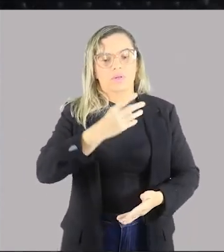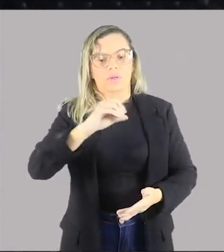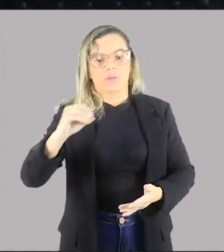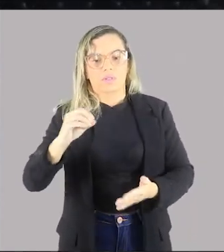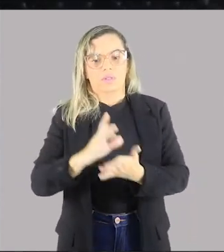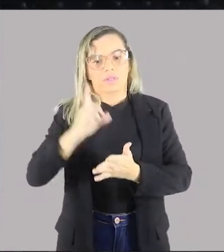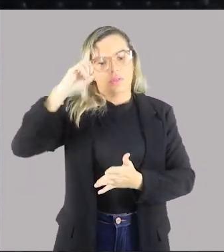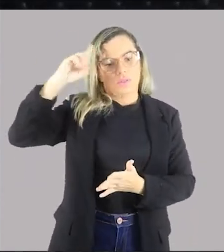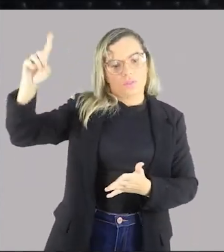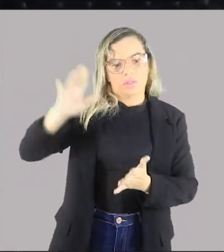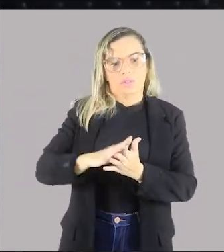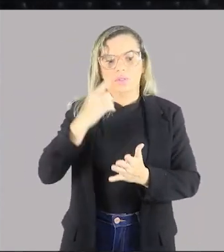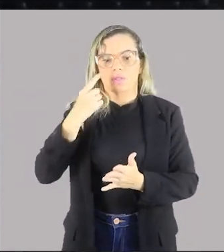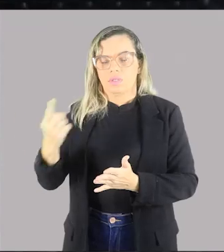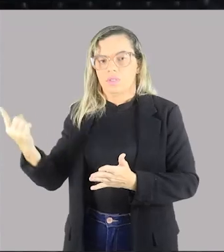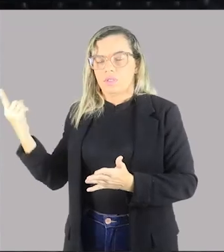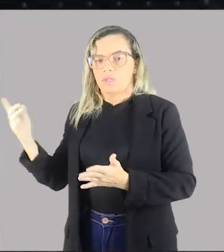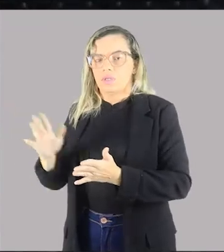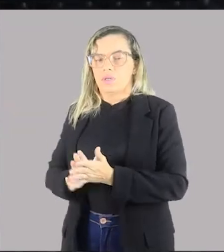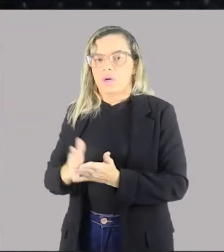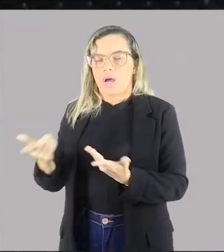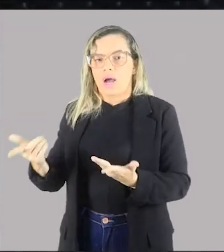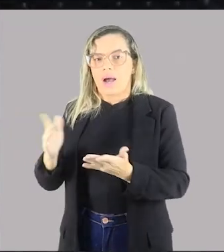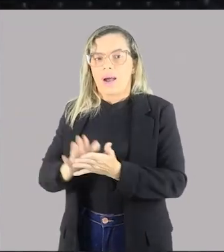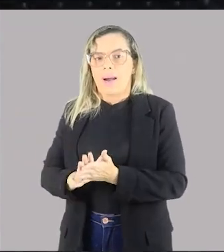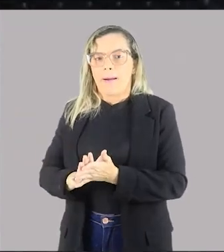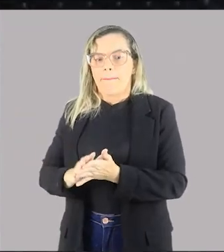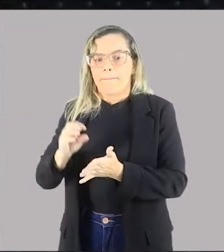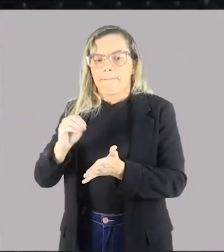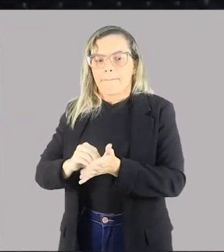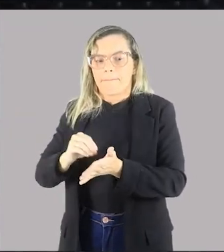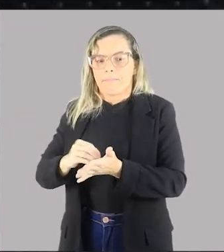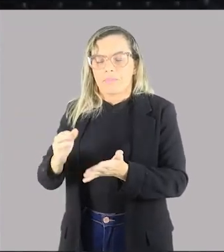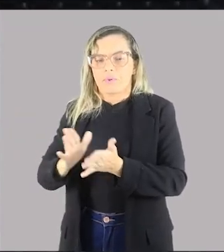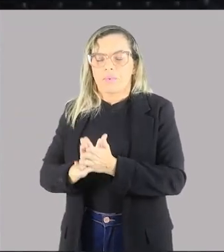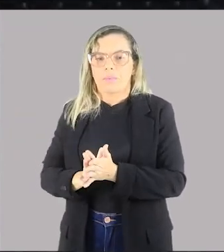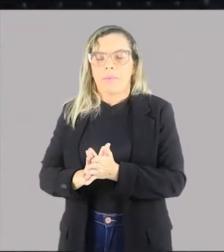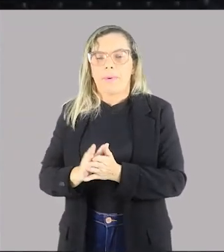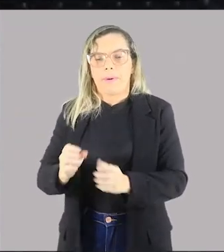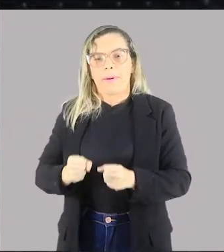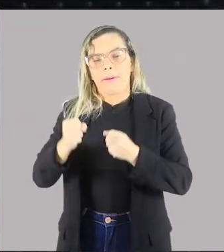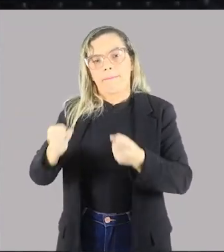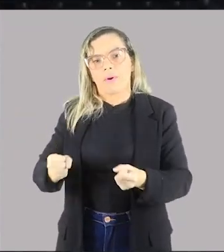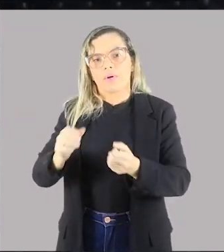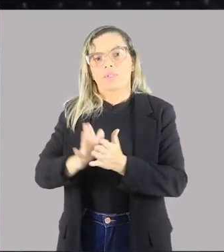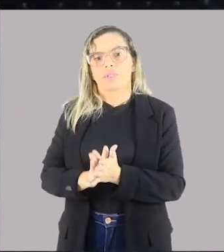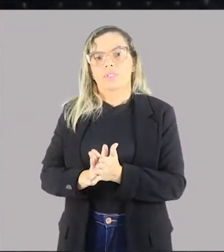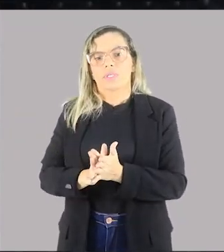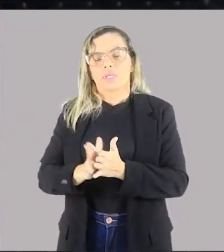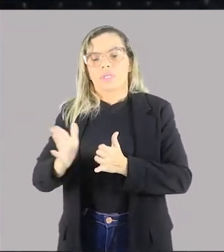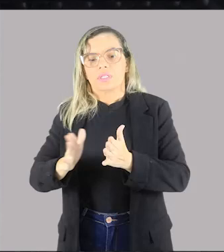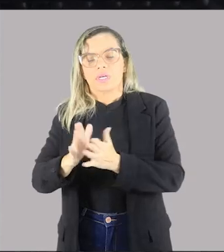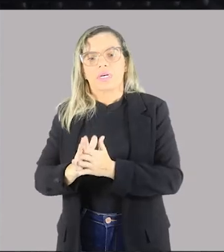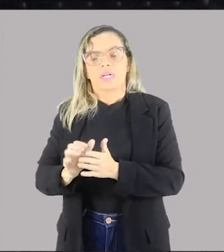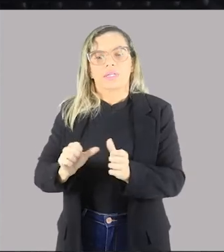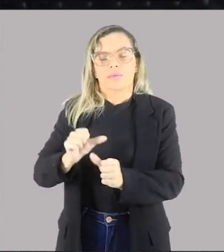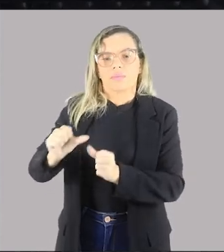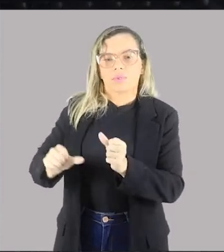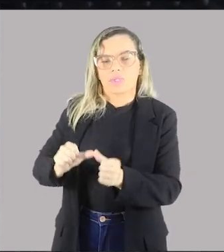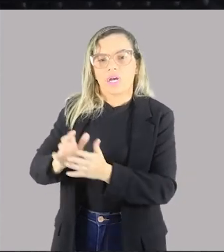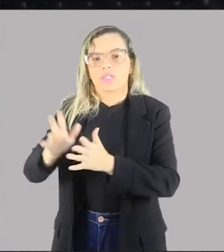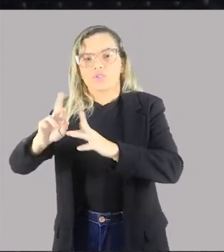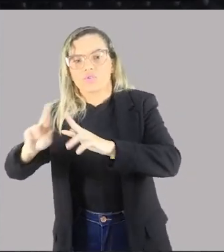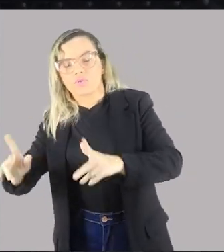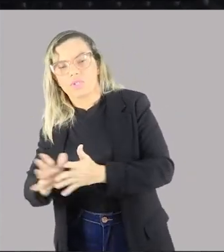Deixar de ser assíduo pode ser de maneira intercalada ou interpolada, como diz a lei.